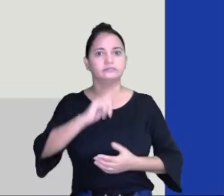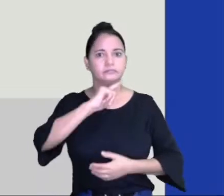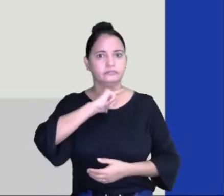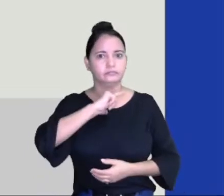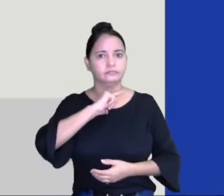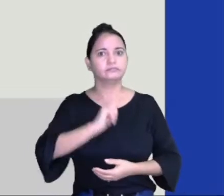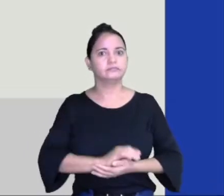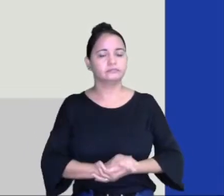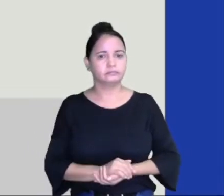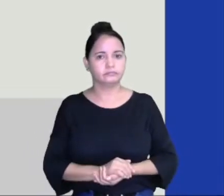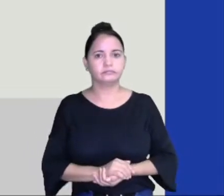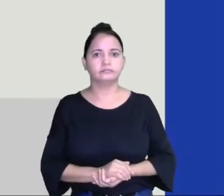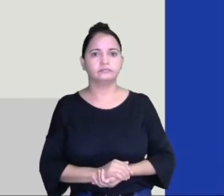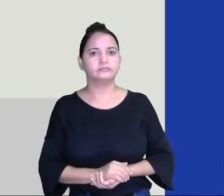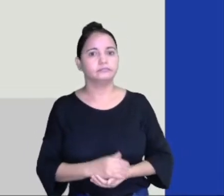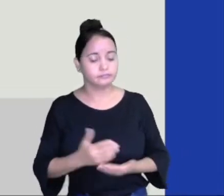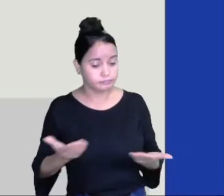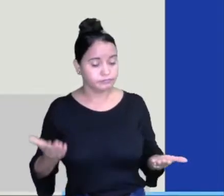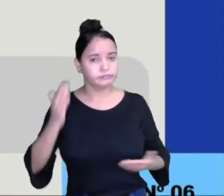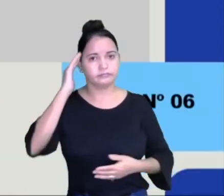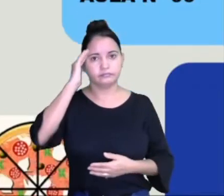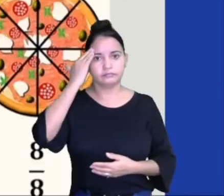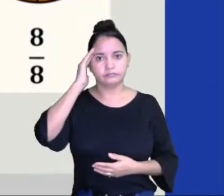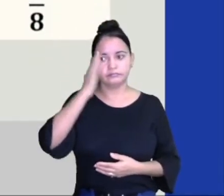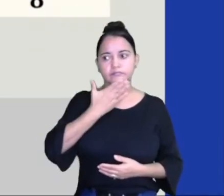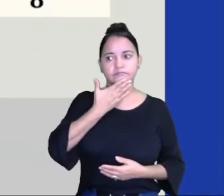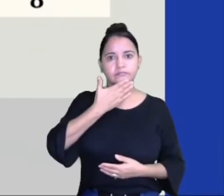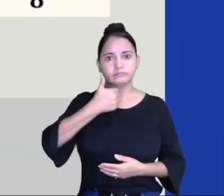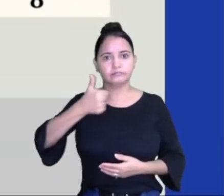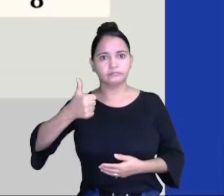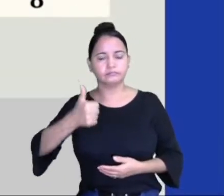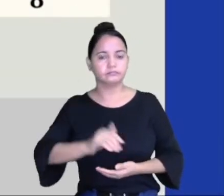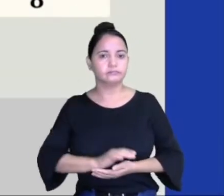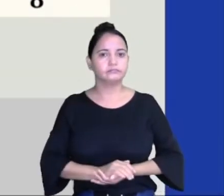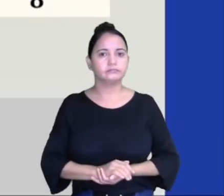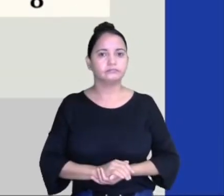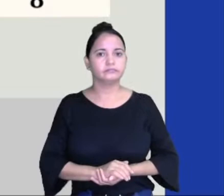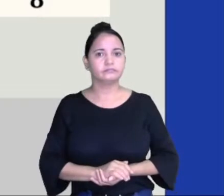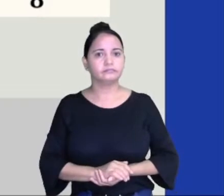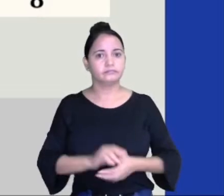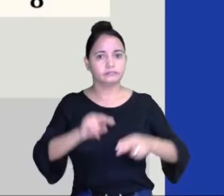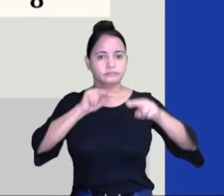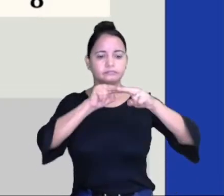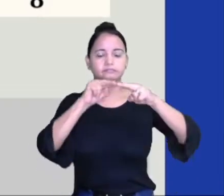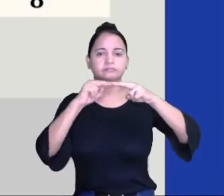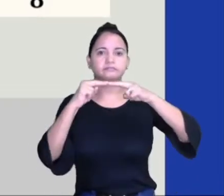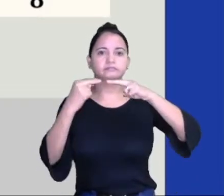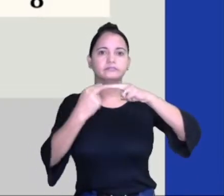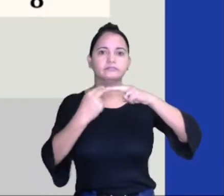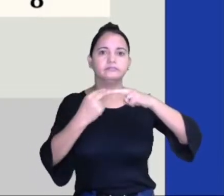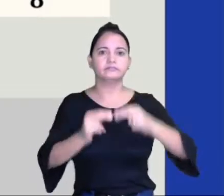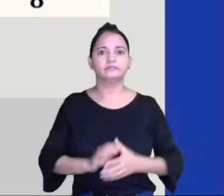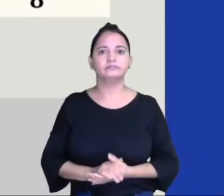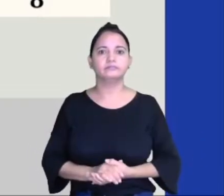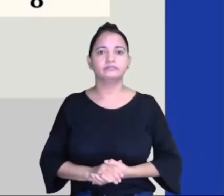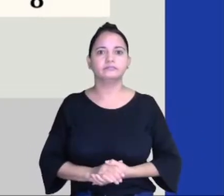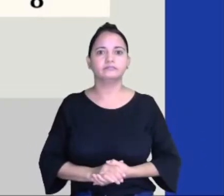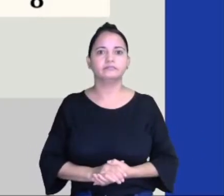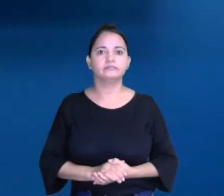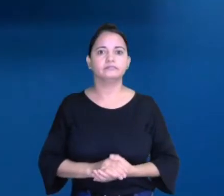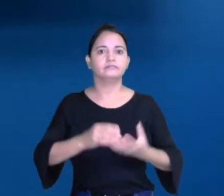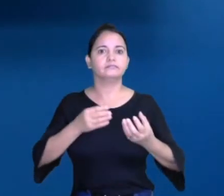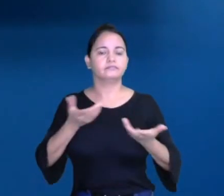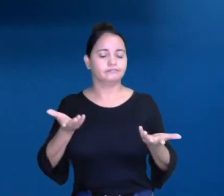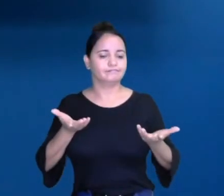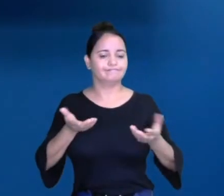inteiro, tá? E aí, para a gente entender melhor, vamos entender a partir das pizzas, né? Não foi possível trazer uma pizza